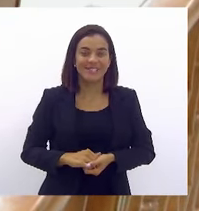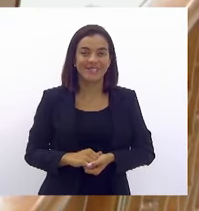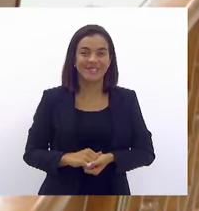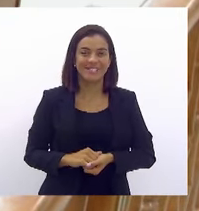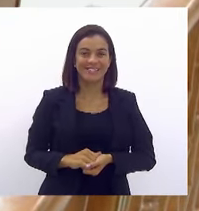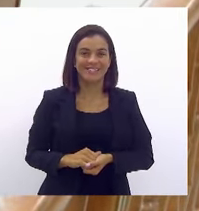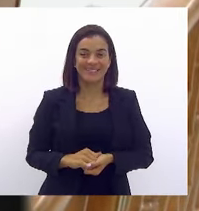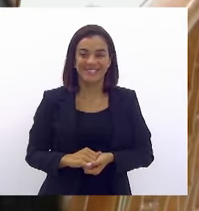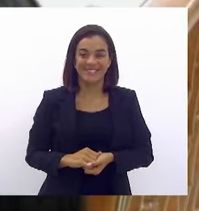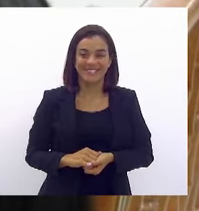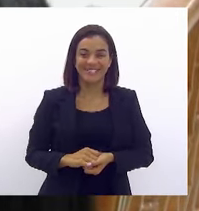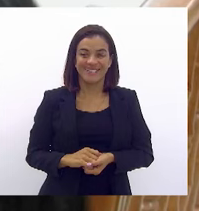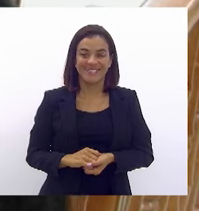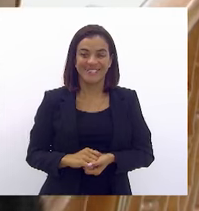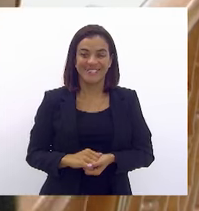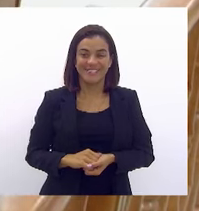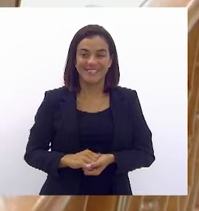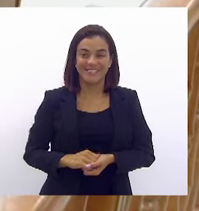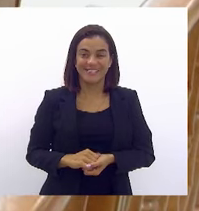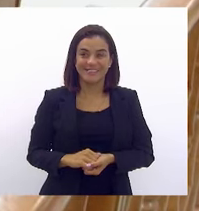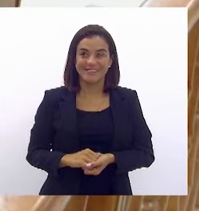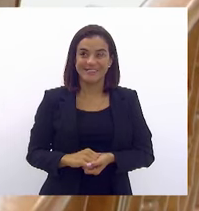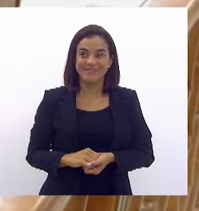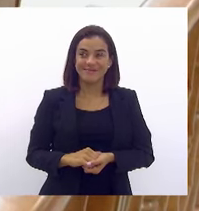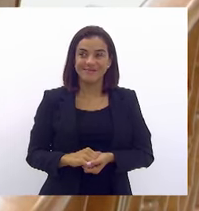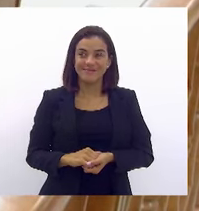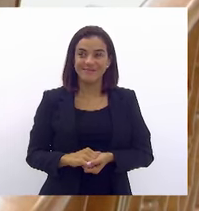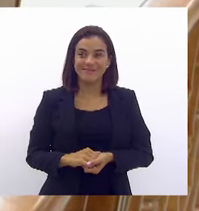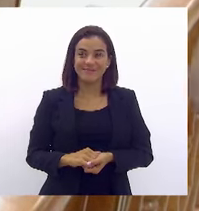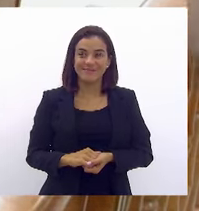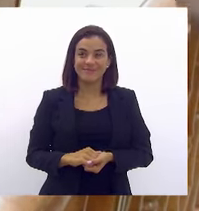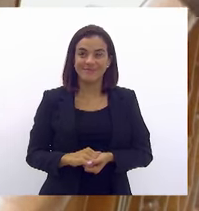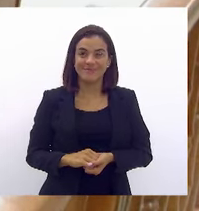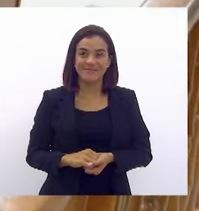Obrigado, Lara. Wagner, por gentileza, querido.